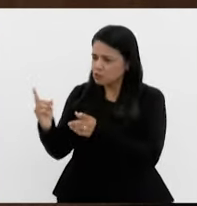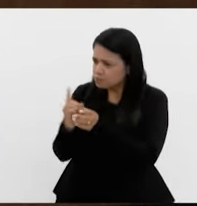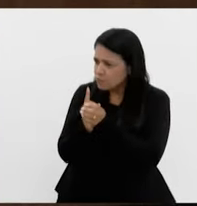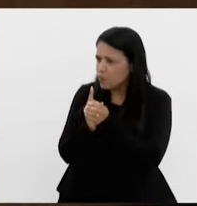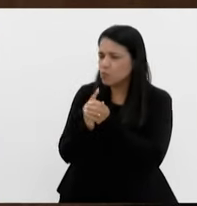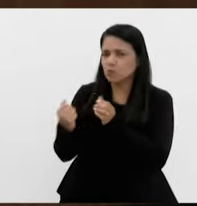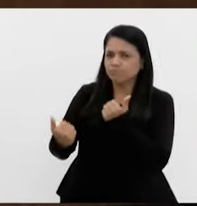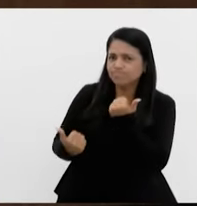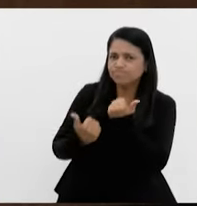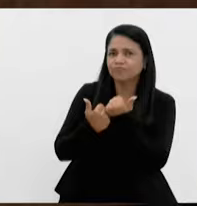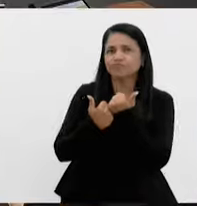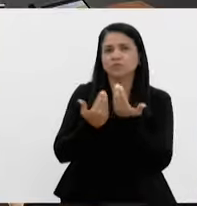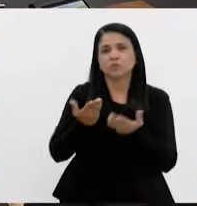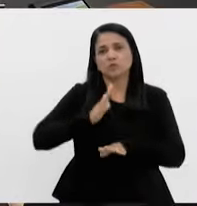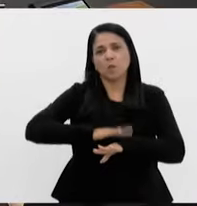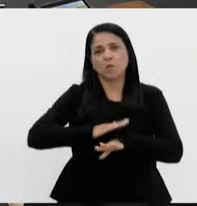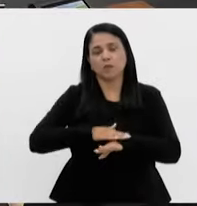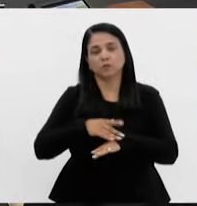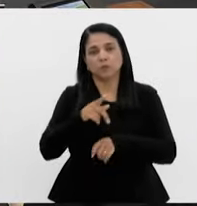doss